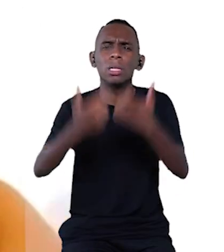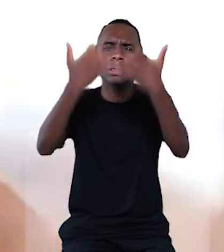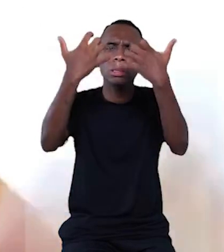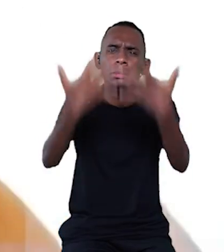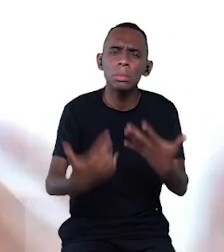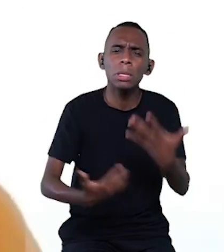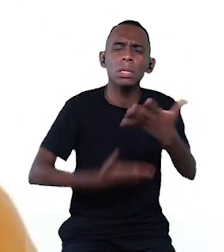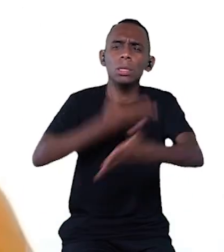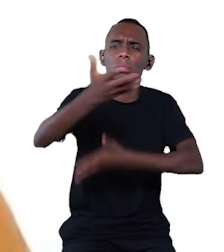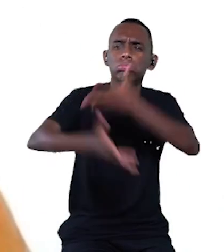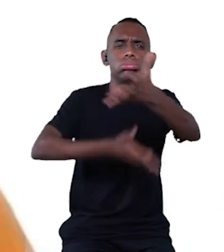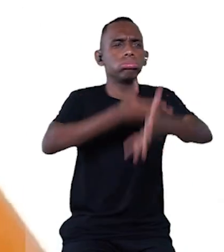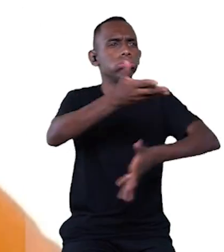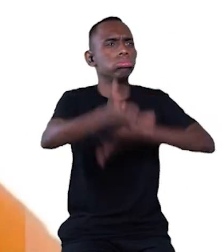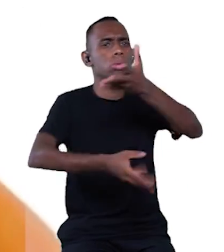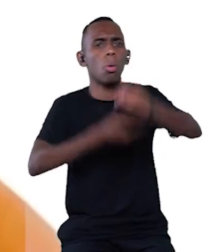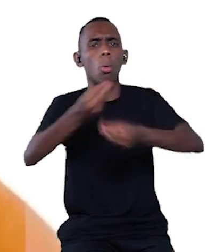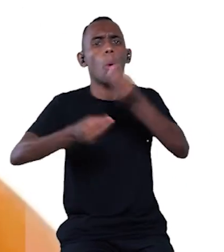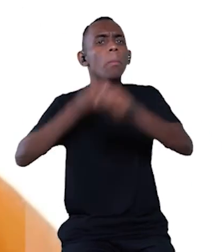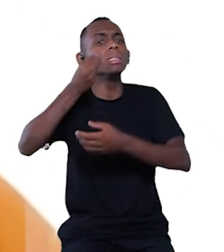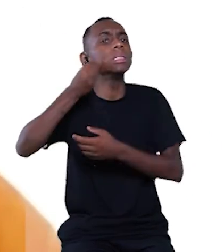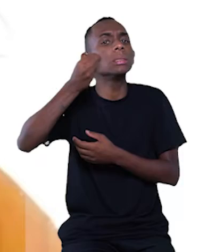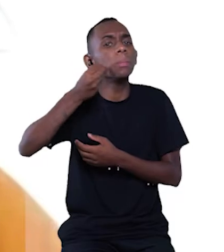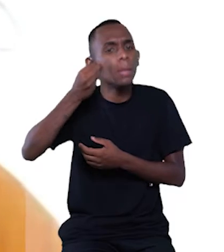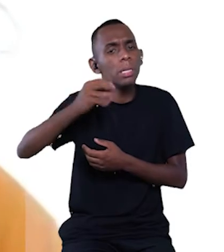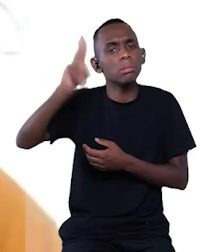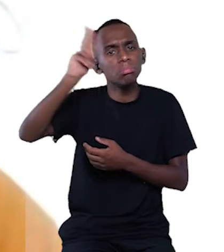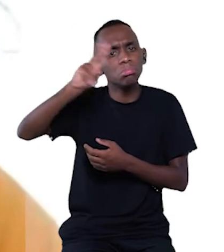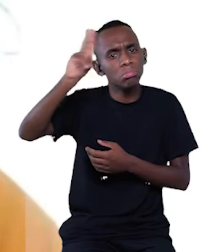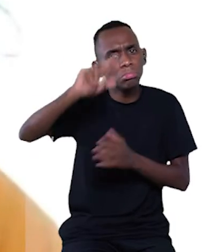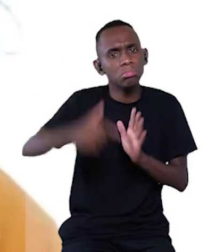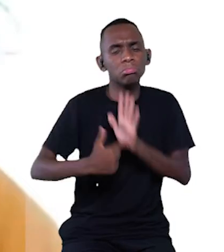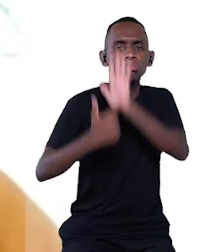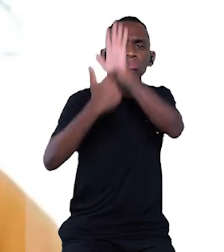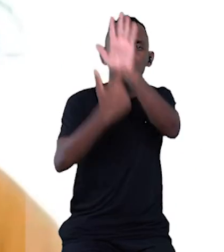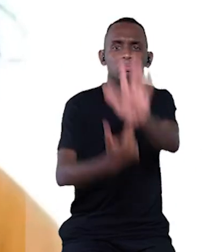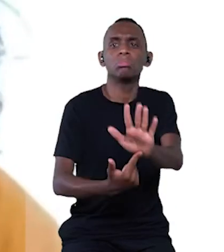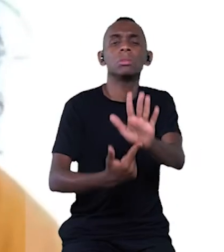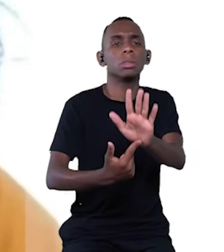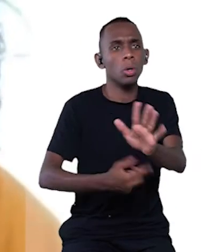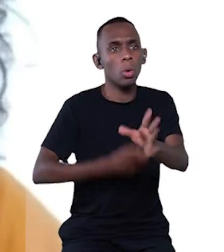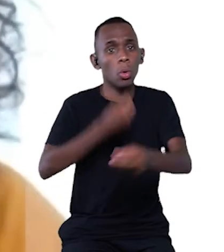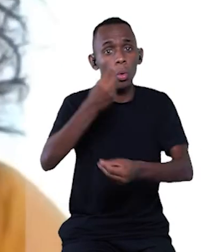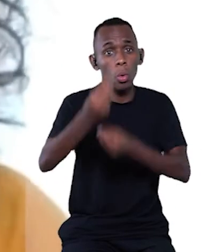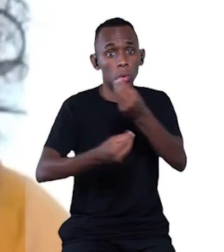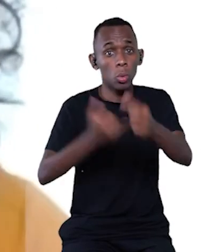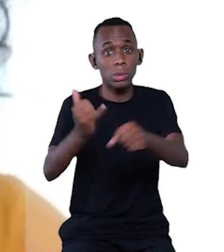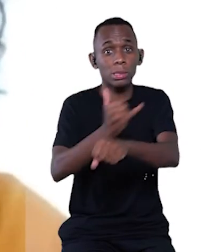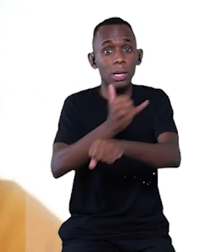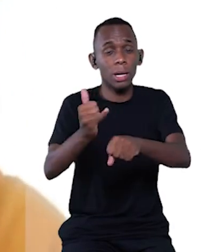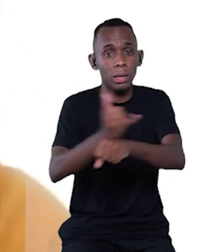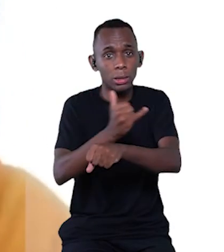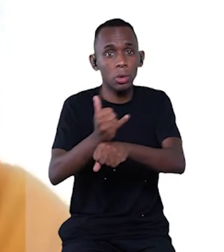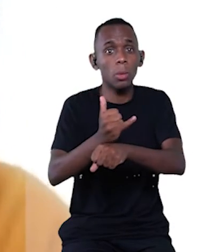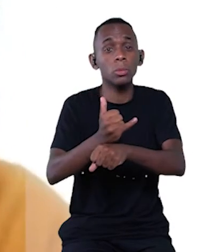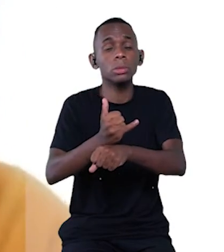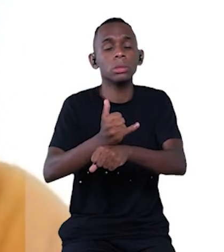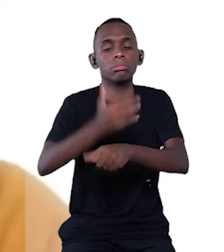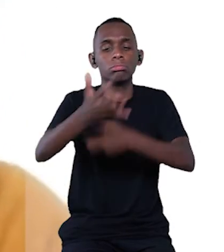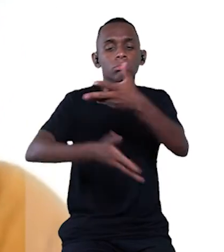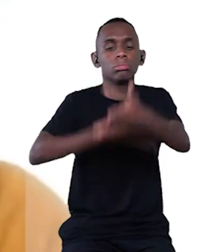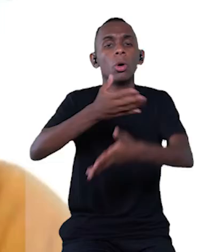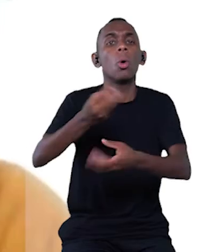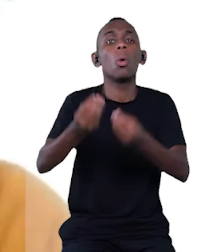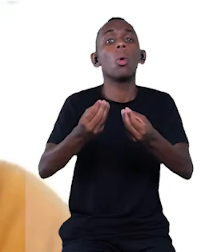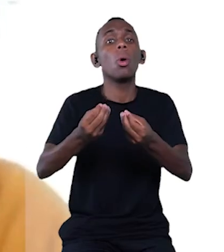E ela conta essa história, que é uma das histórias do escafandrista, por meio de Libras, né? E